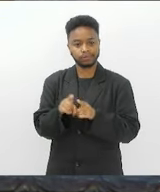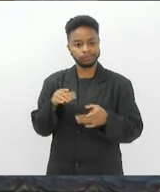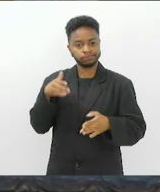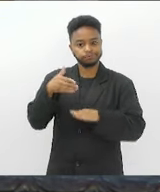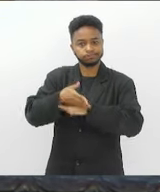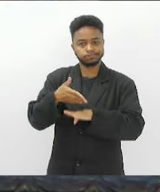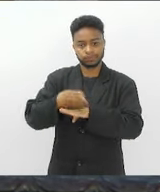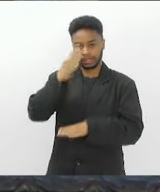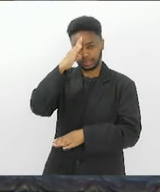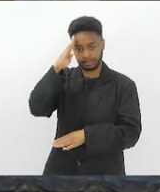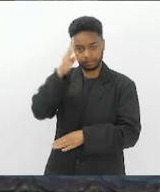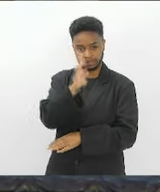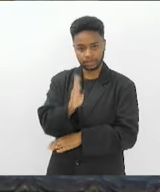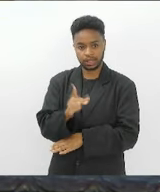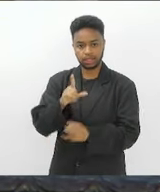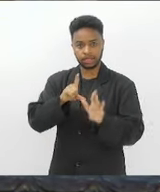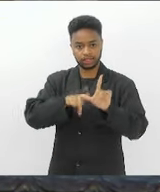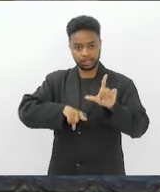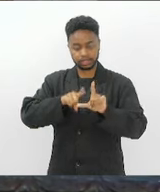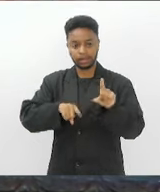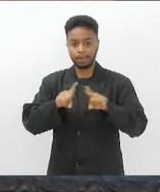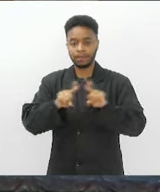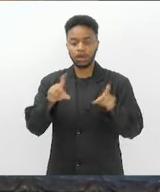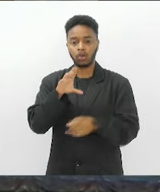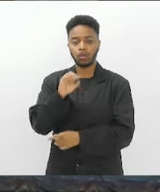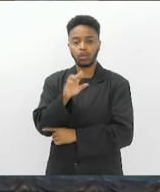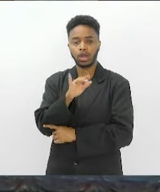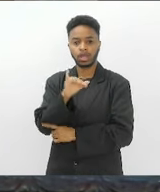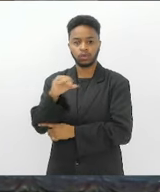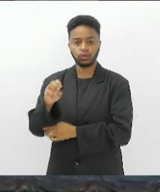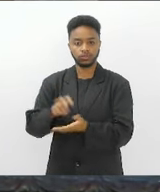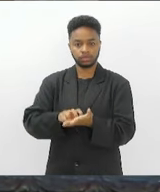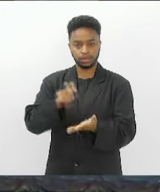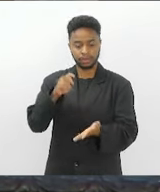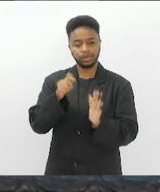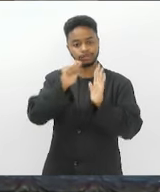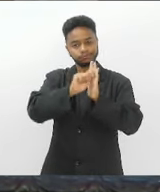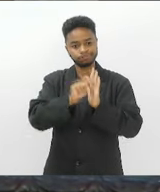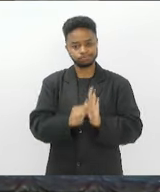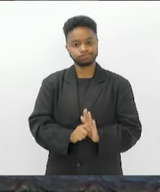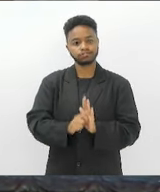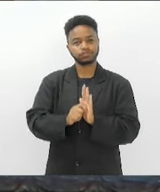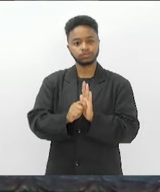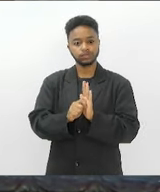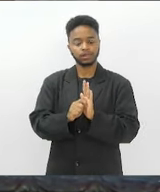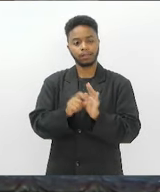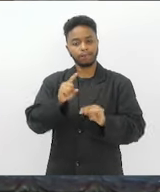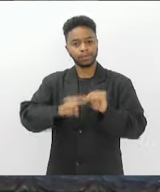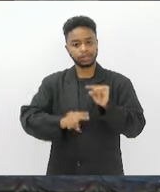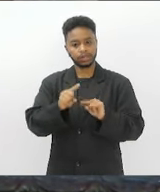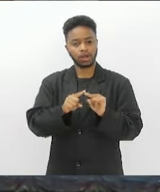o Correio da Manhã, este Correio da Manhã, que escreve o editorial, publica o editorial Basta,